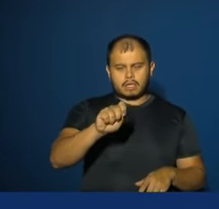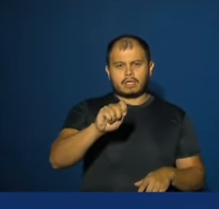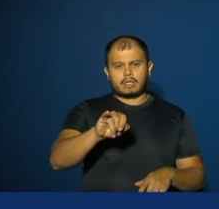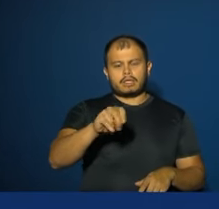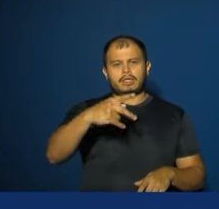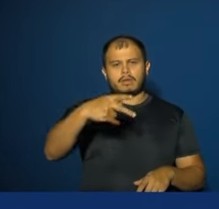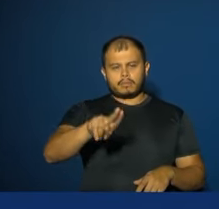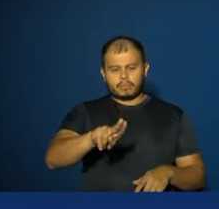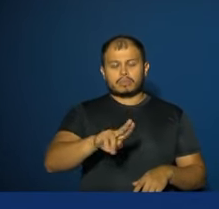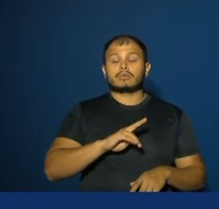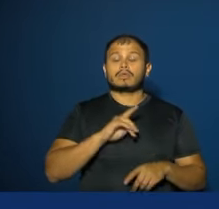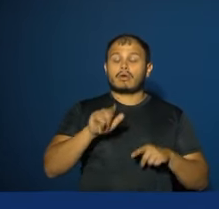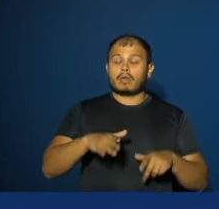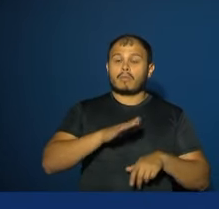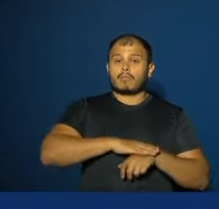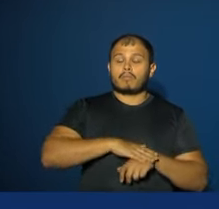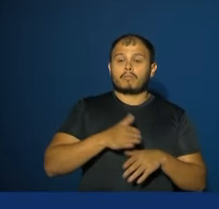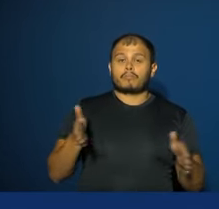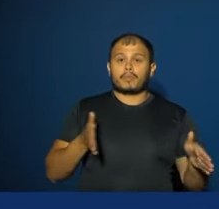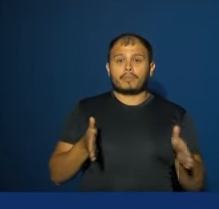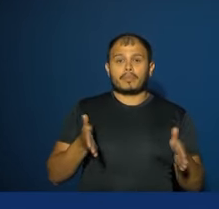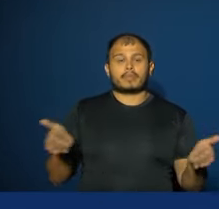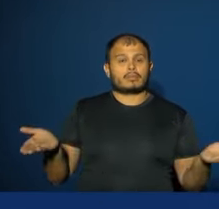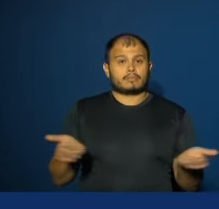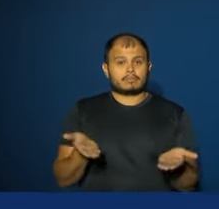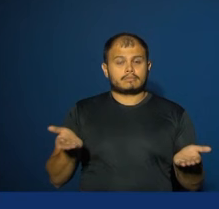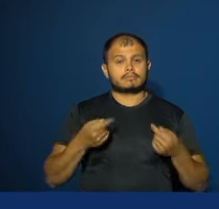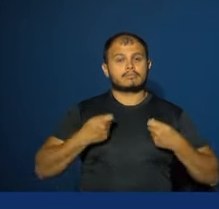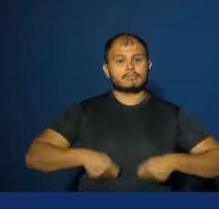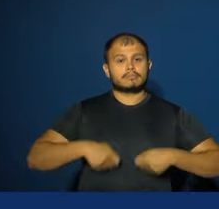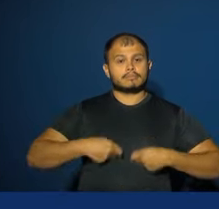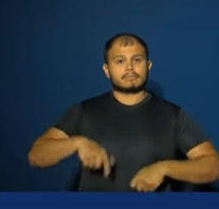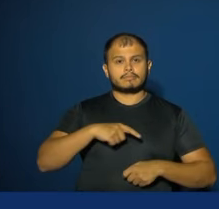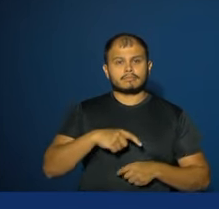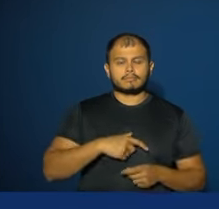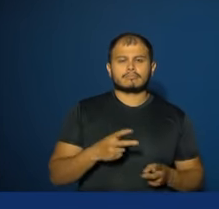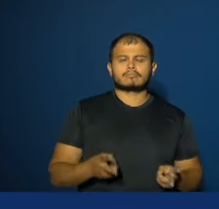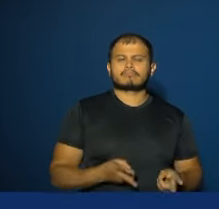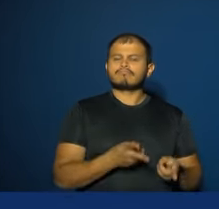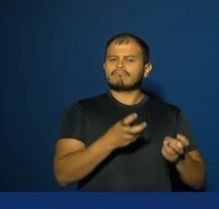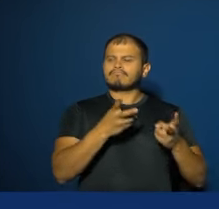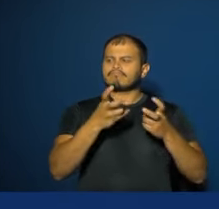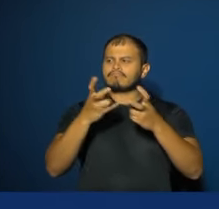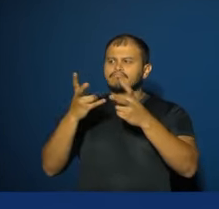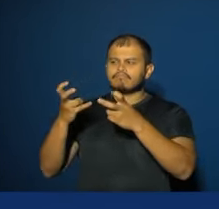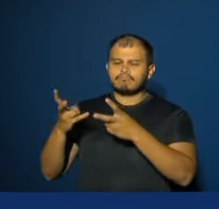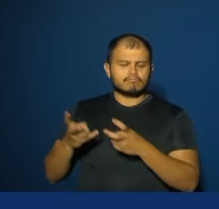momento que nós precisamos ter a percepção de que